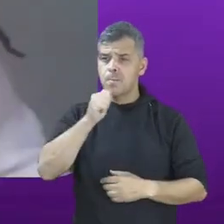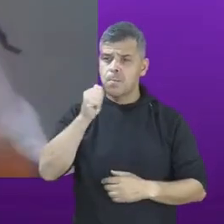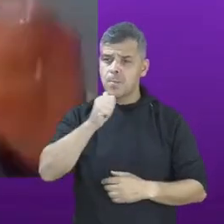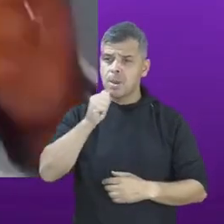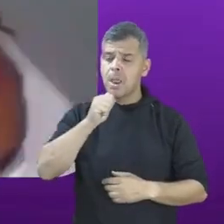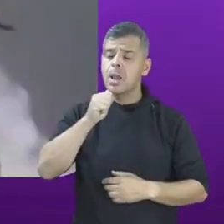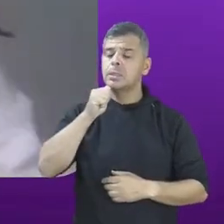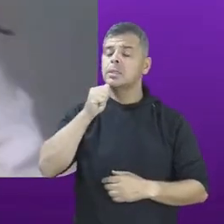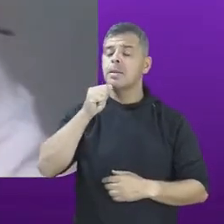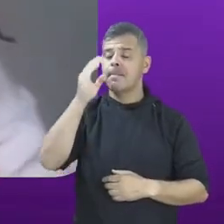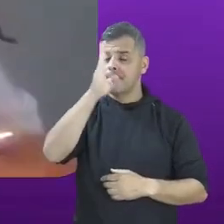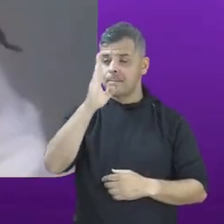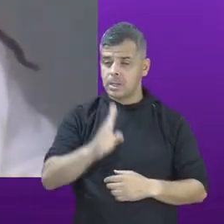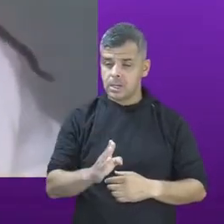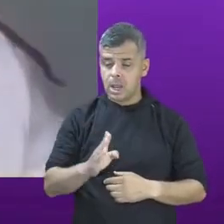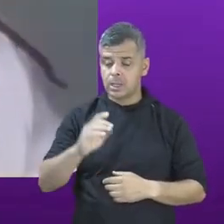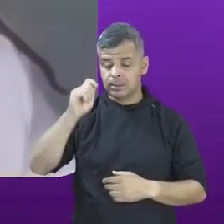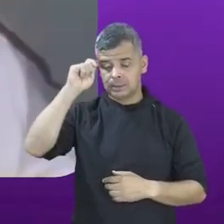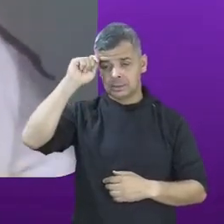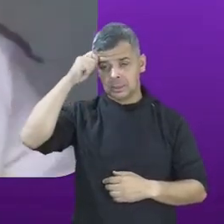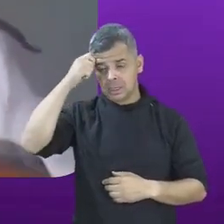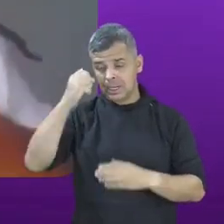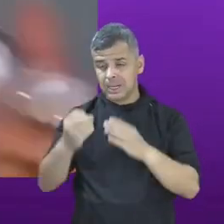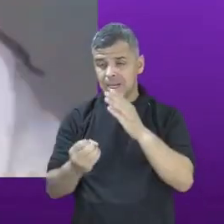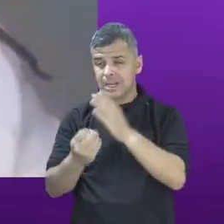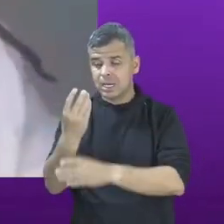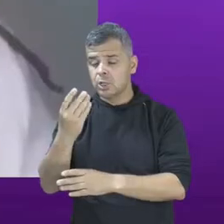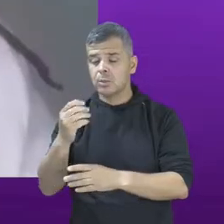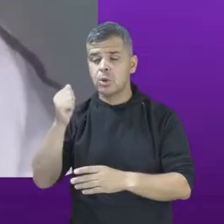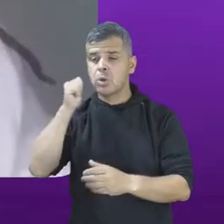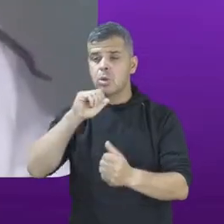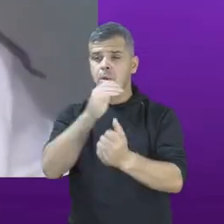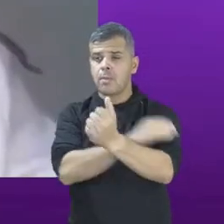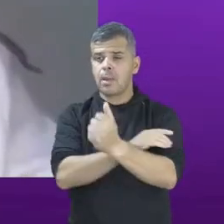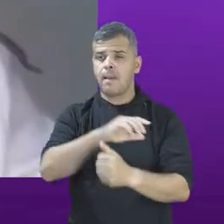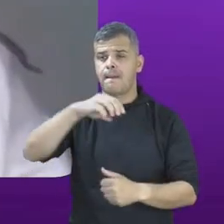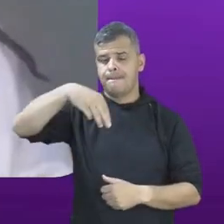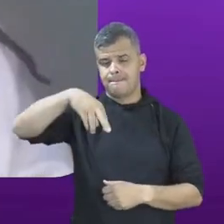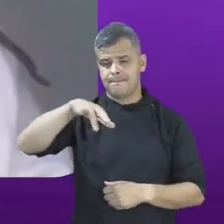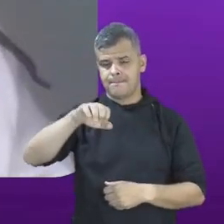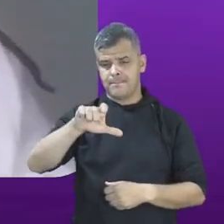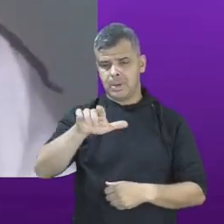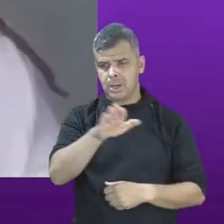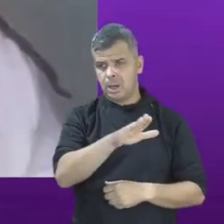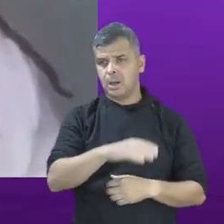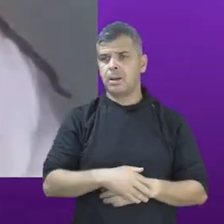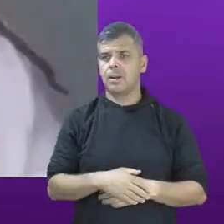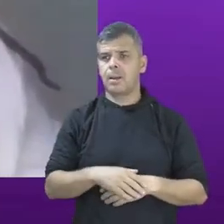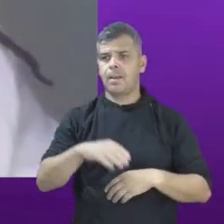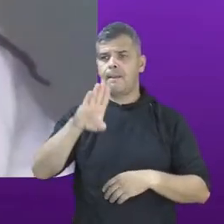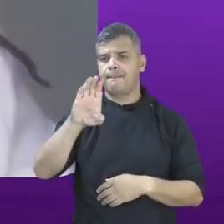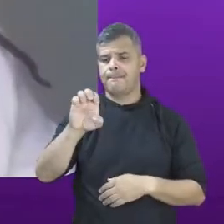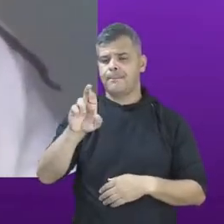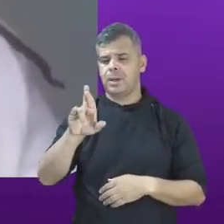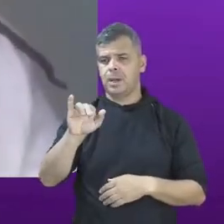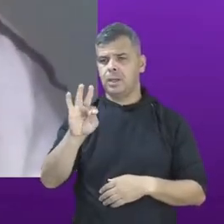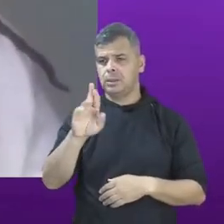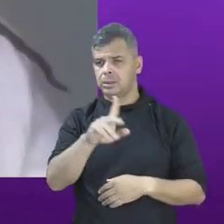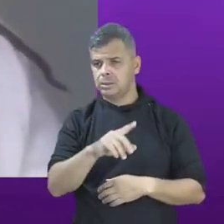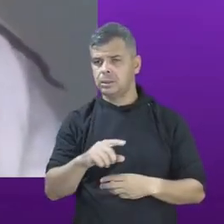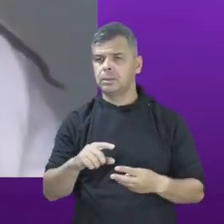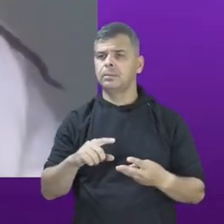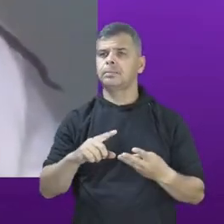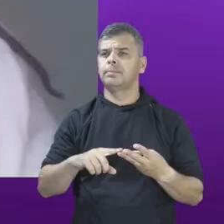sobre o feminismo a partir da sua experiência no Brasil. Então a gente pode falar da Lélia Gonzalez, que é uma grande referência, a Beatriz Nascimento,